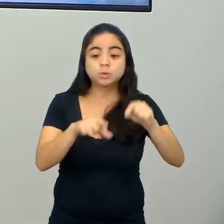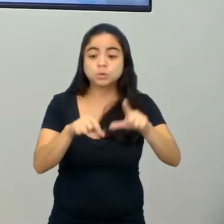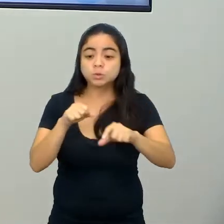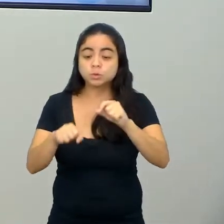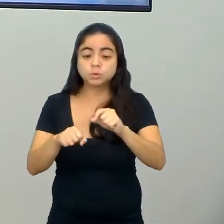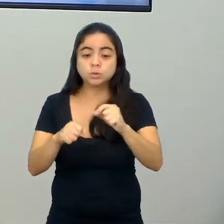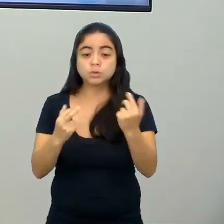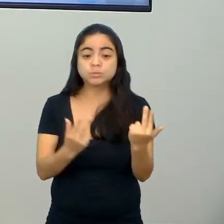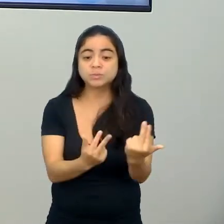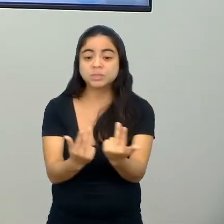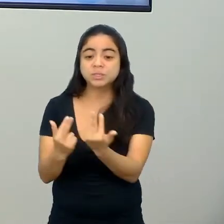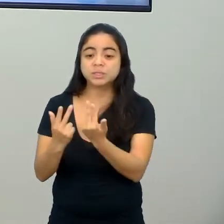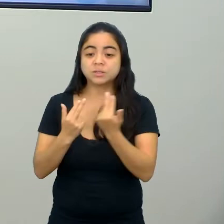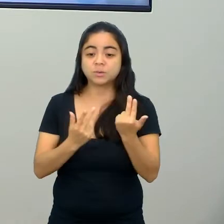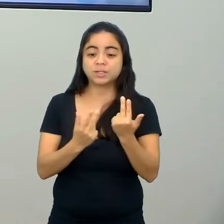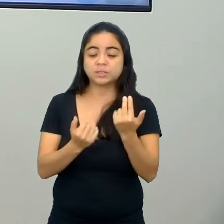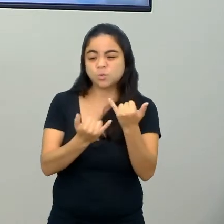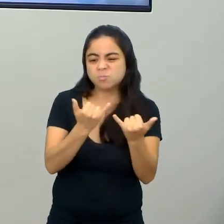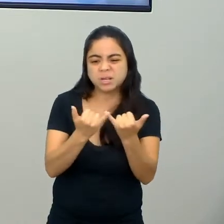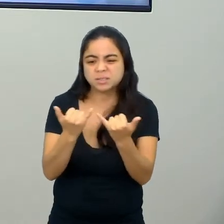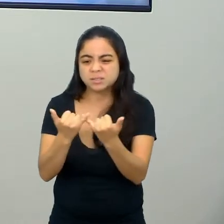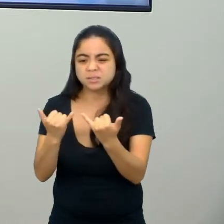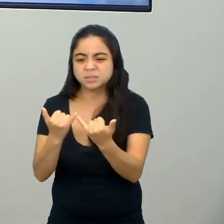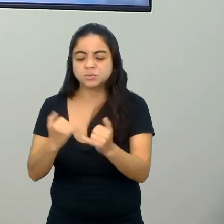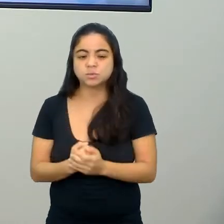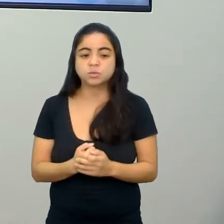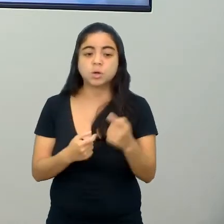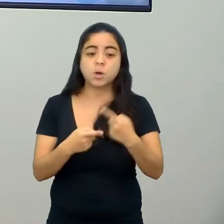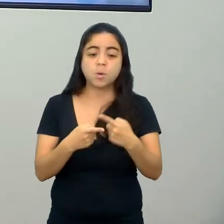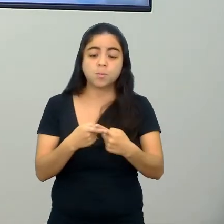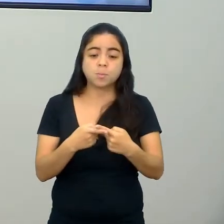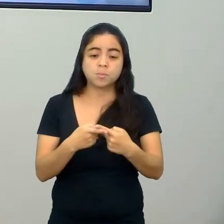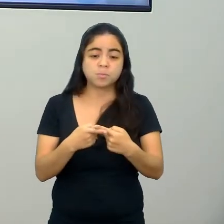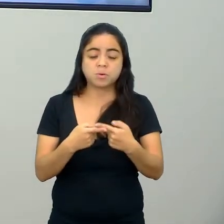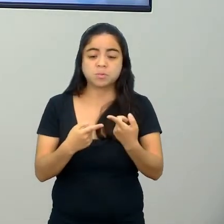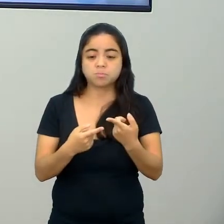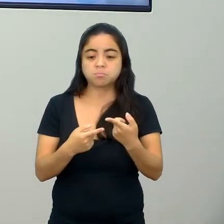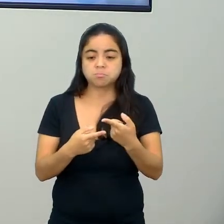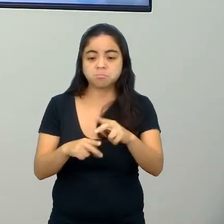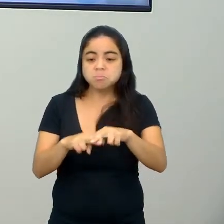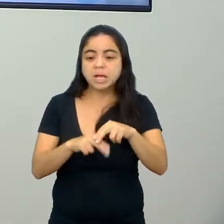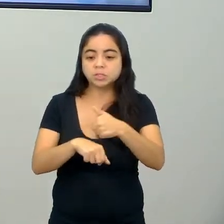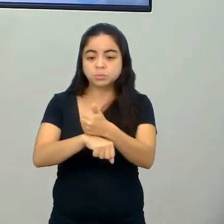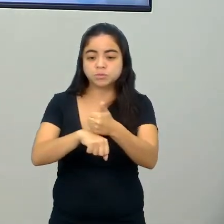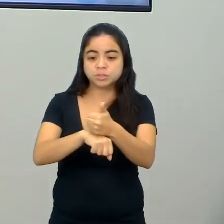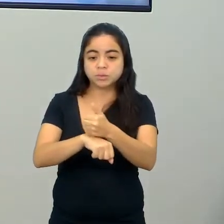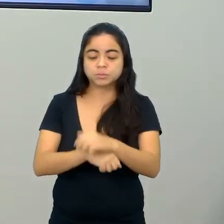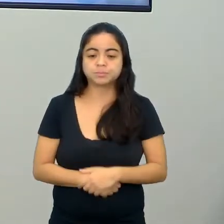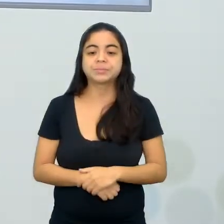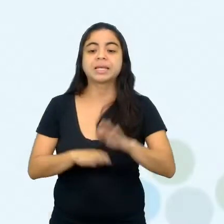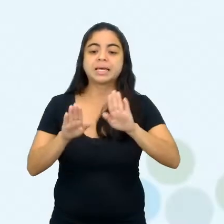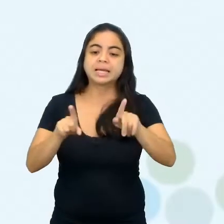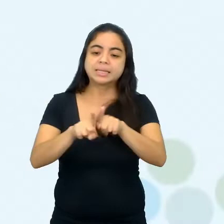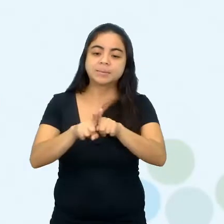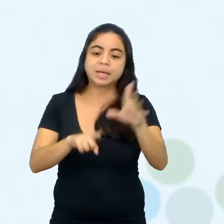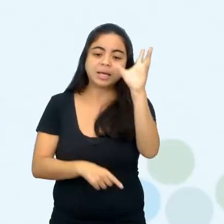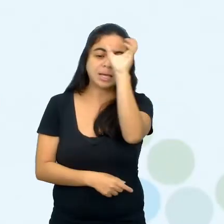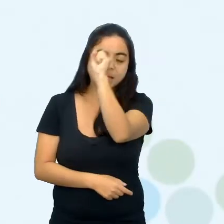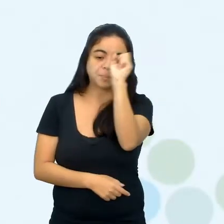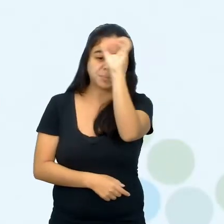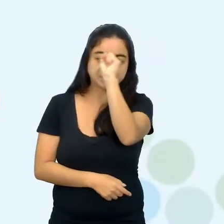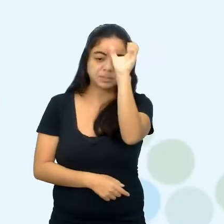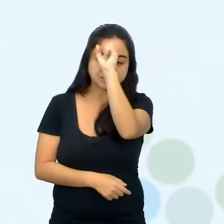muitos pensamentos parecidos justamente por causa da profissão. E os nossos